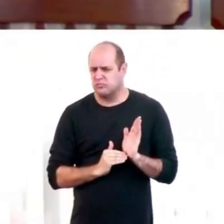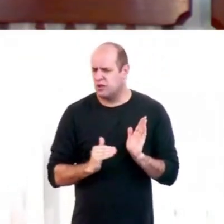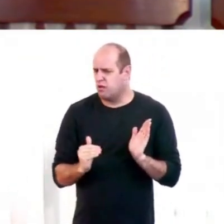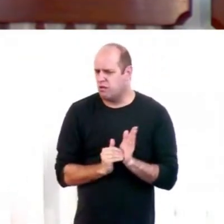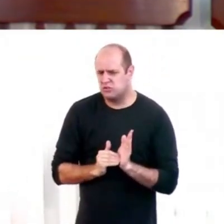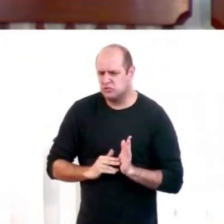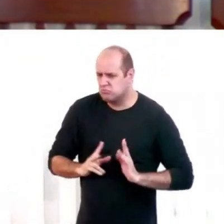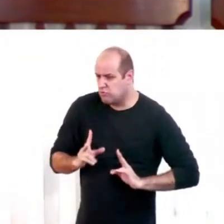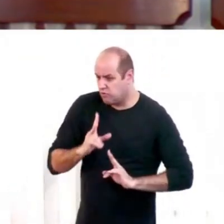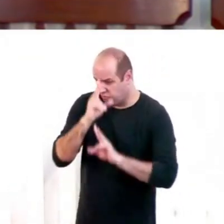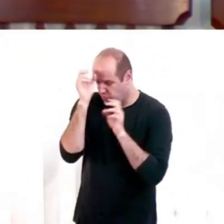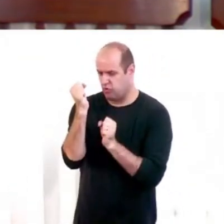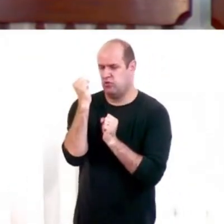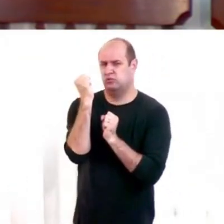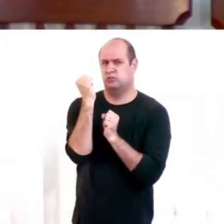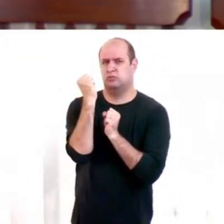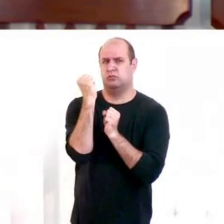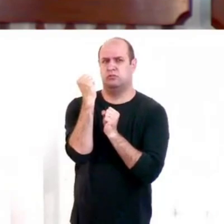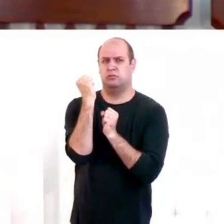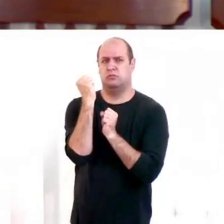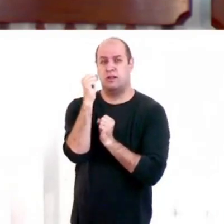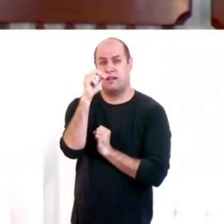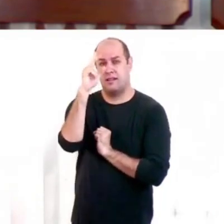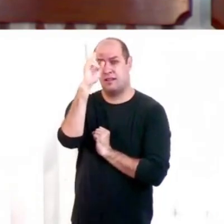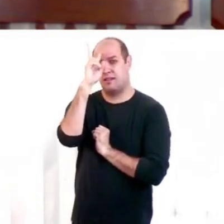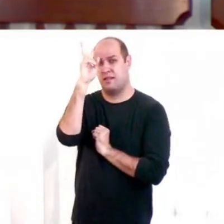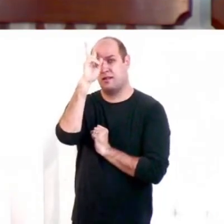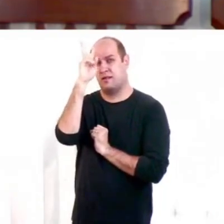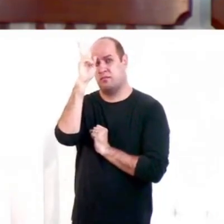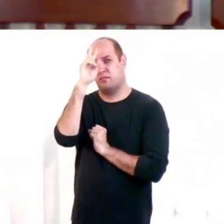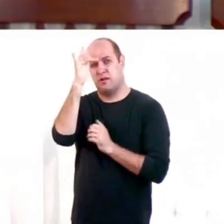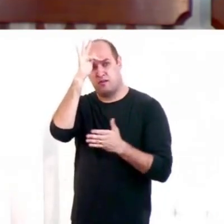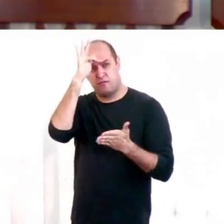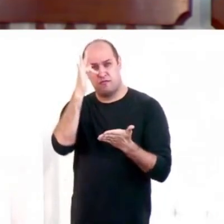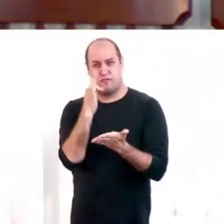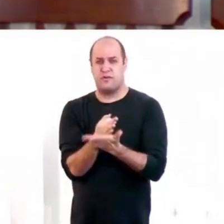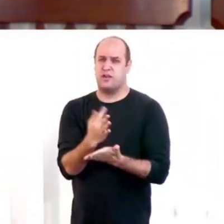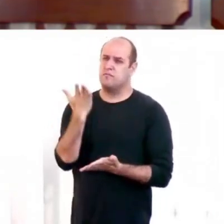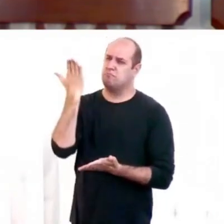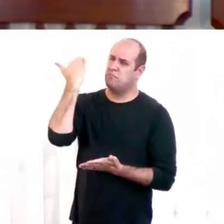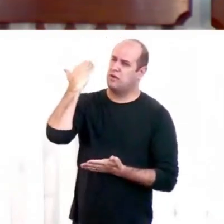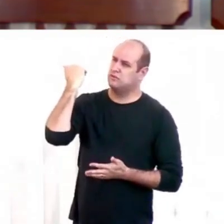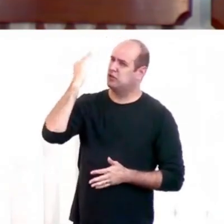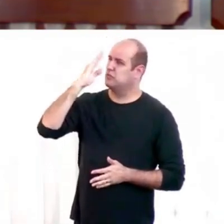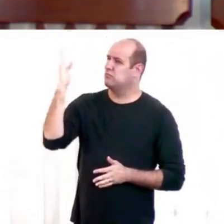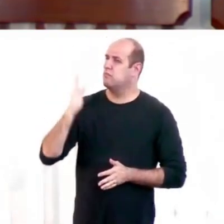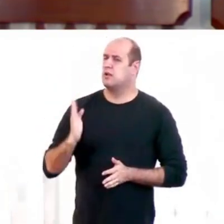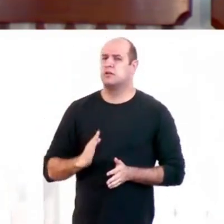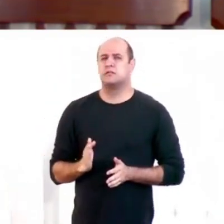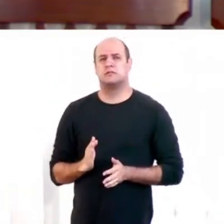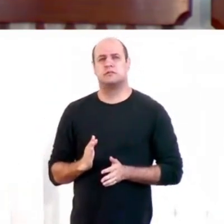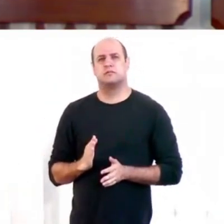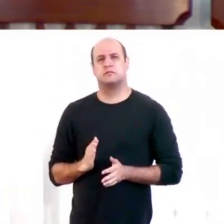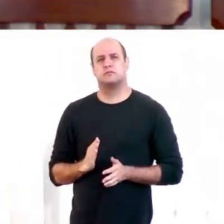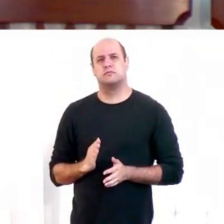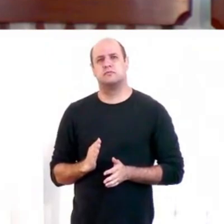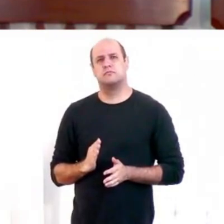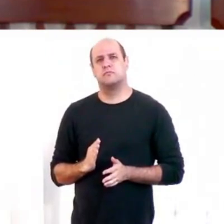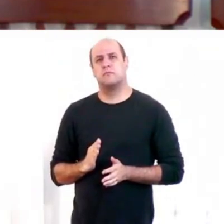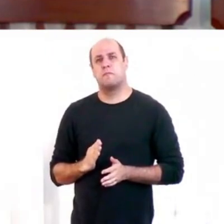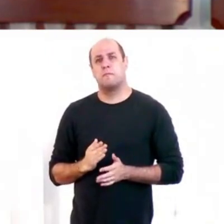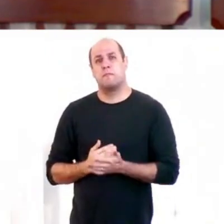força de lembrar da fé que nós tínhamos no Brasil. Fomos ao nosso quarto em